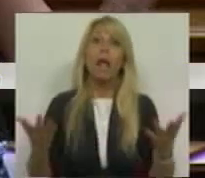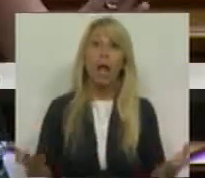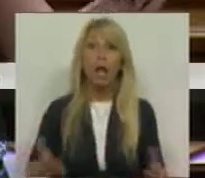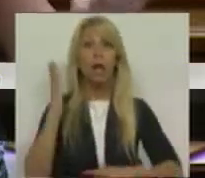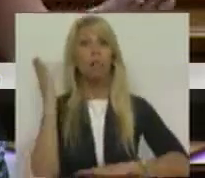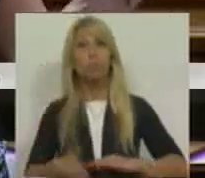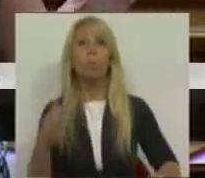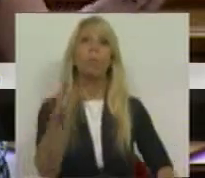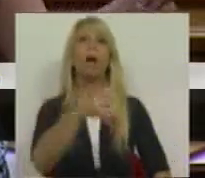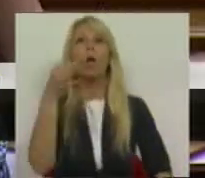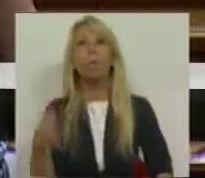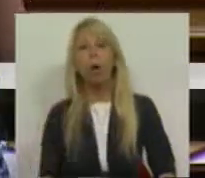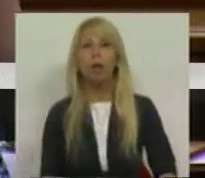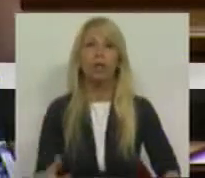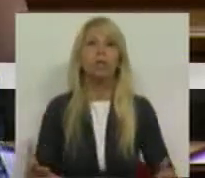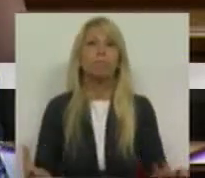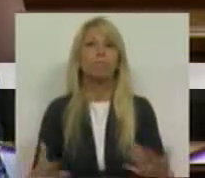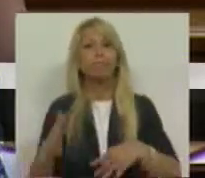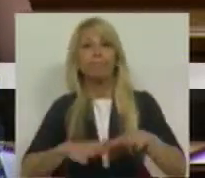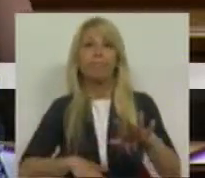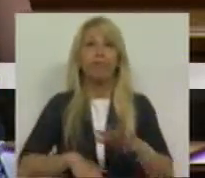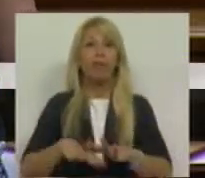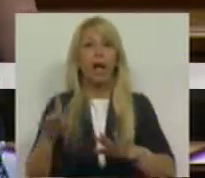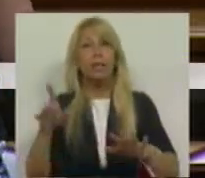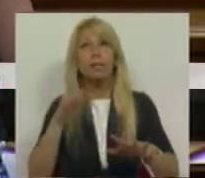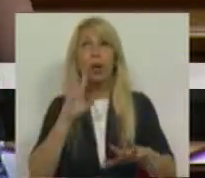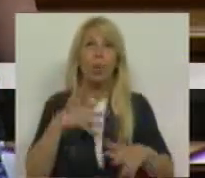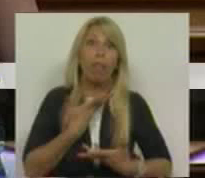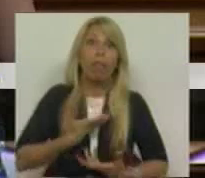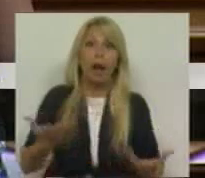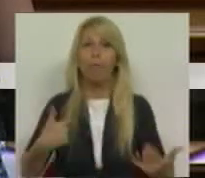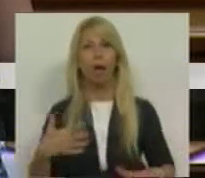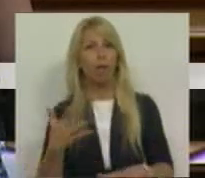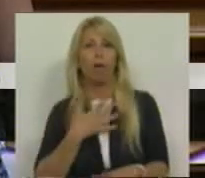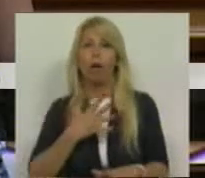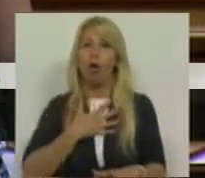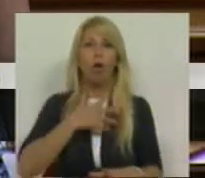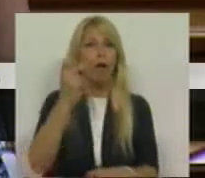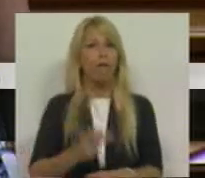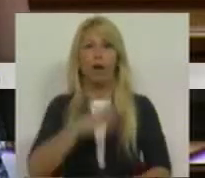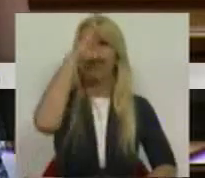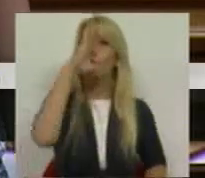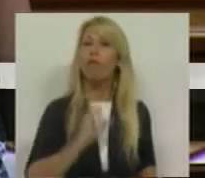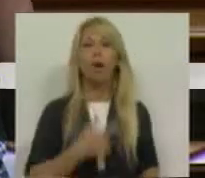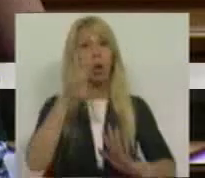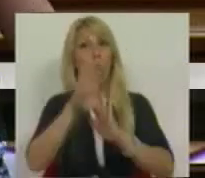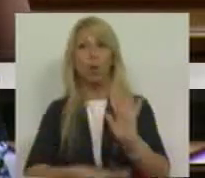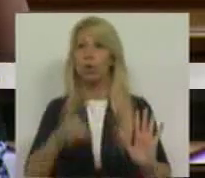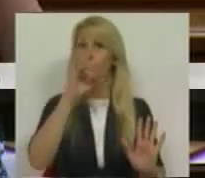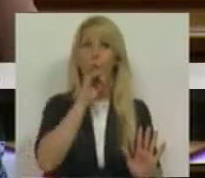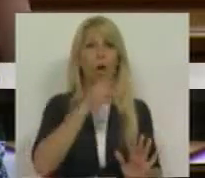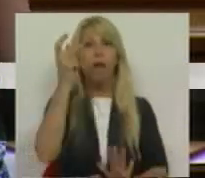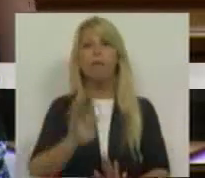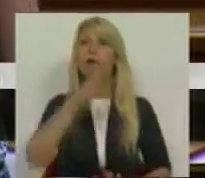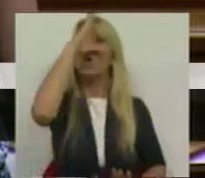Portas faz este psicodrama que bem conhecemos, não fica no Governo, não tem condições para ficar no Governo, seria um